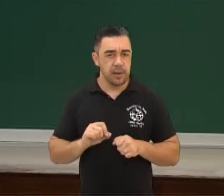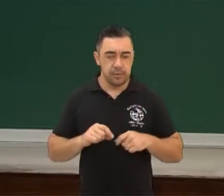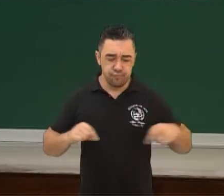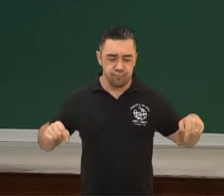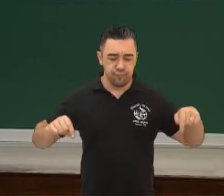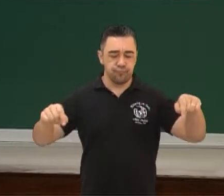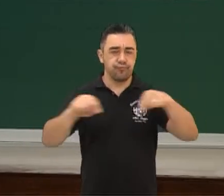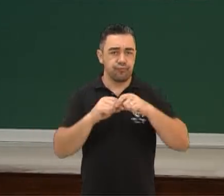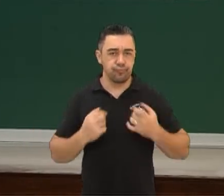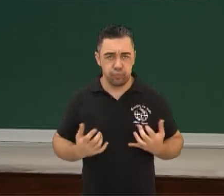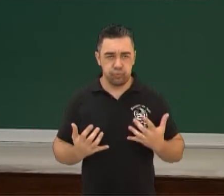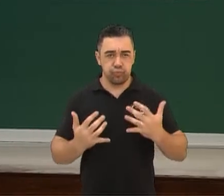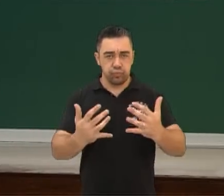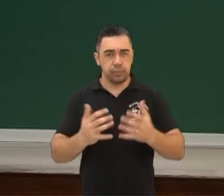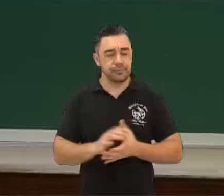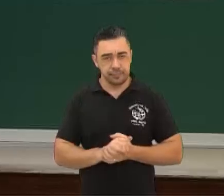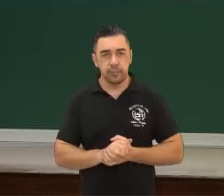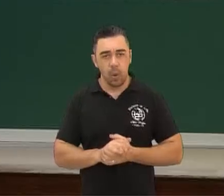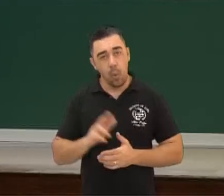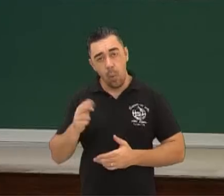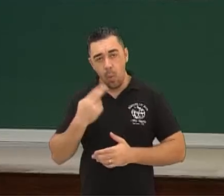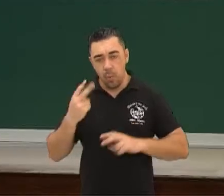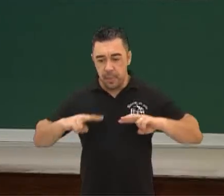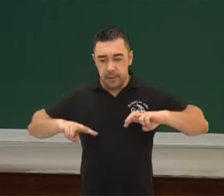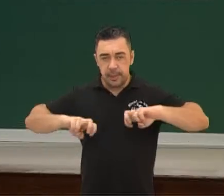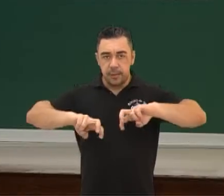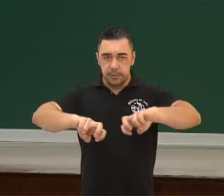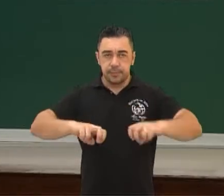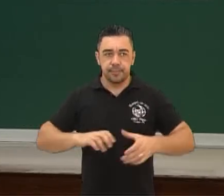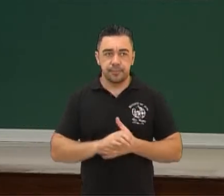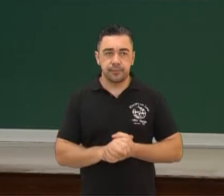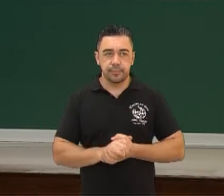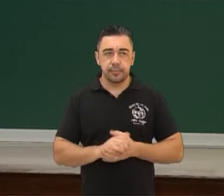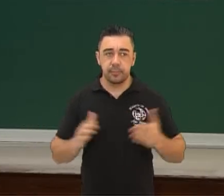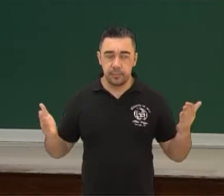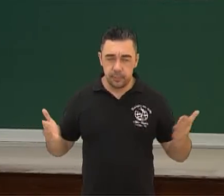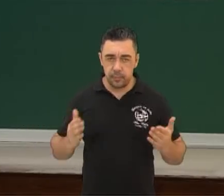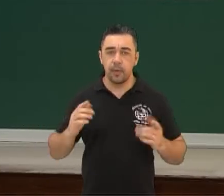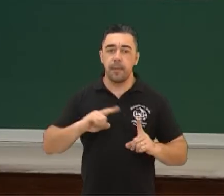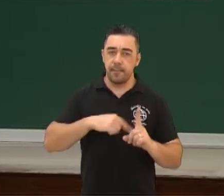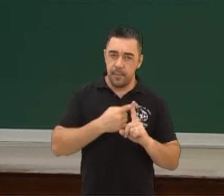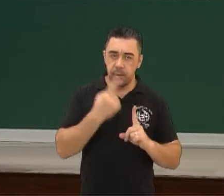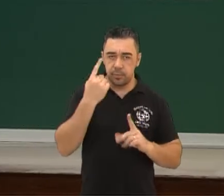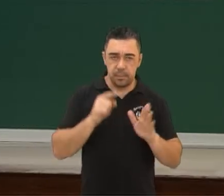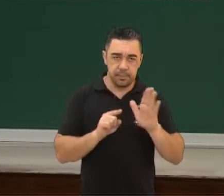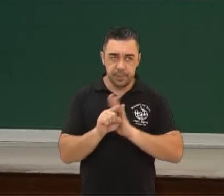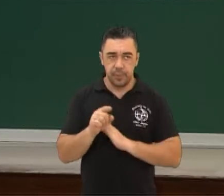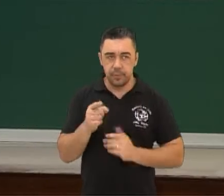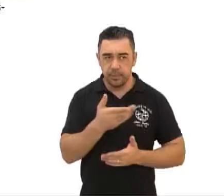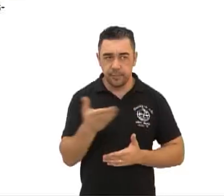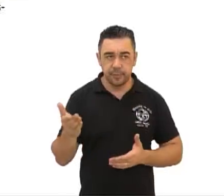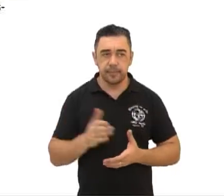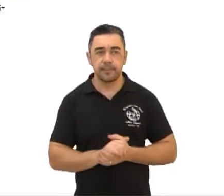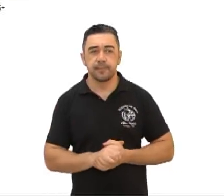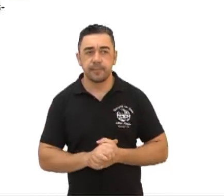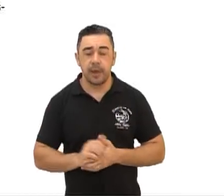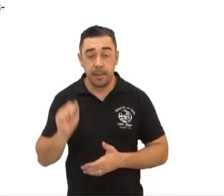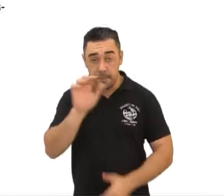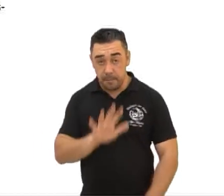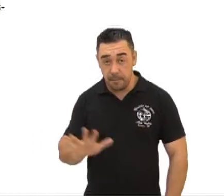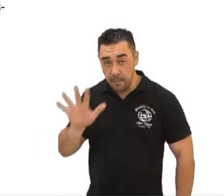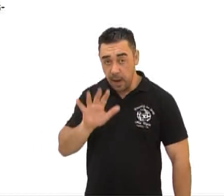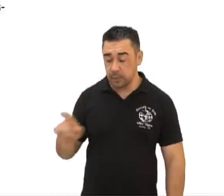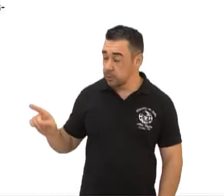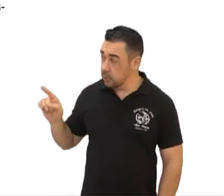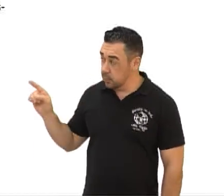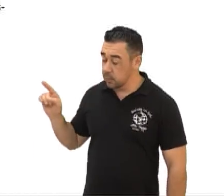espaço ali para a agropecuária ou para o extrativismo. Então, nós vamos para mais uma atividade agora. A imagem ao